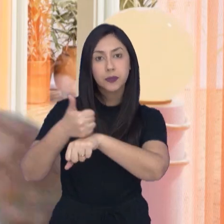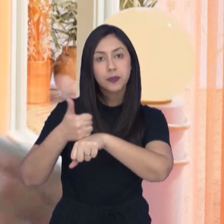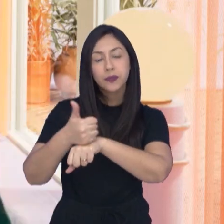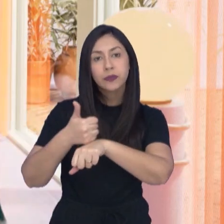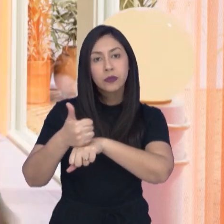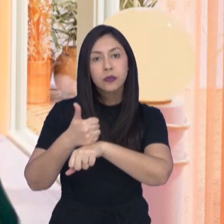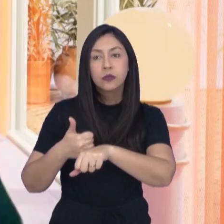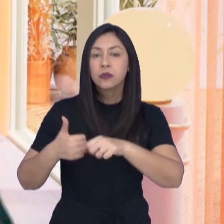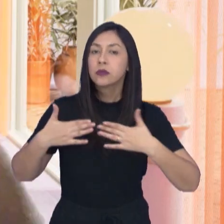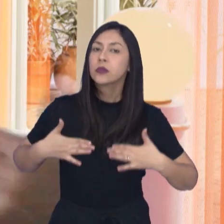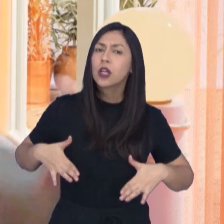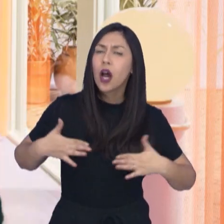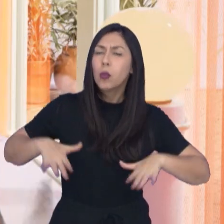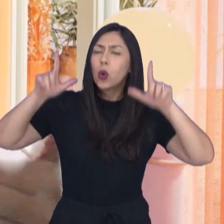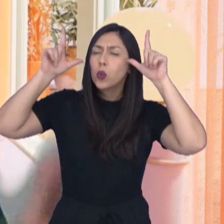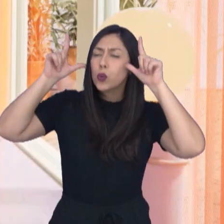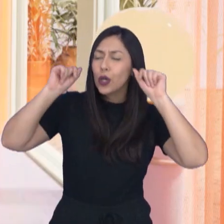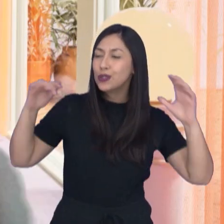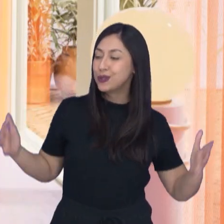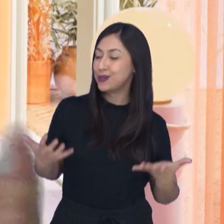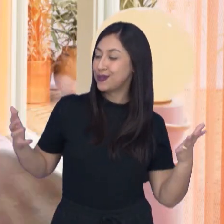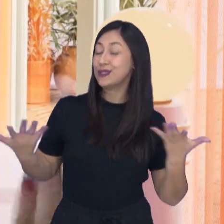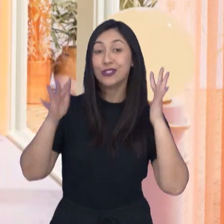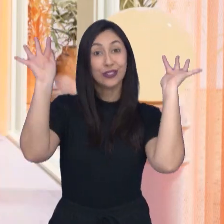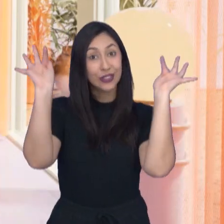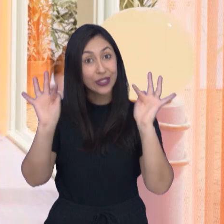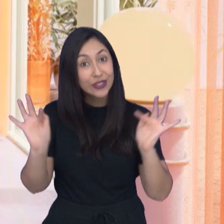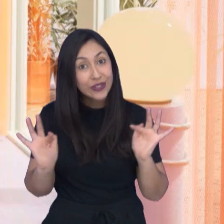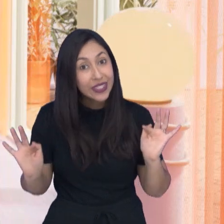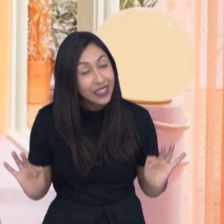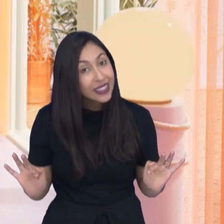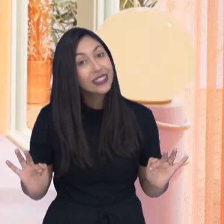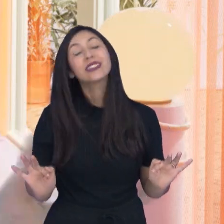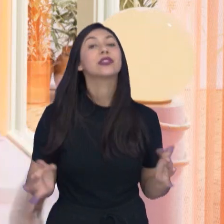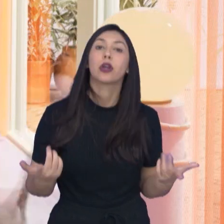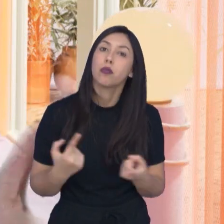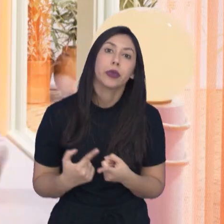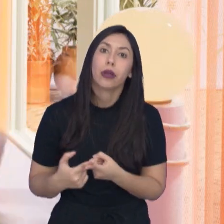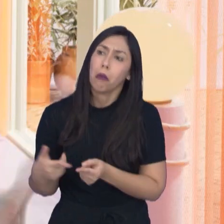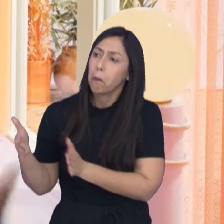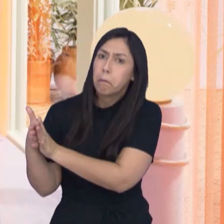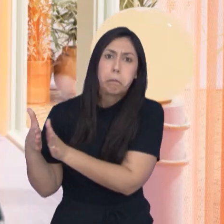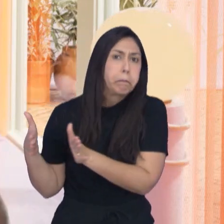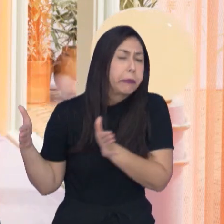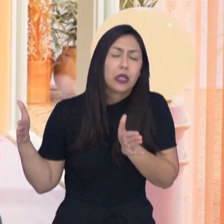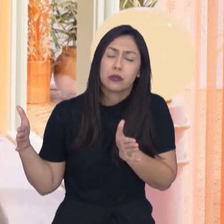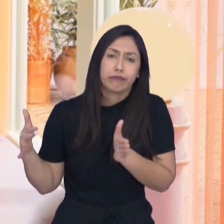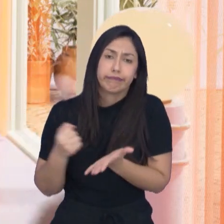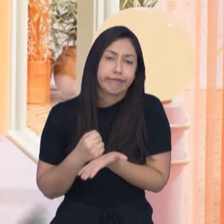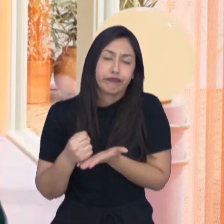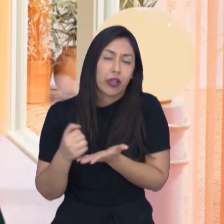menos preocupado, que esteja mais motivado e feliz com o seu momento ali que está passando, porque vai passar, né, um momento. Então,